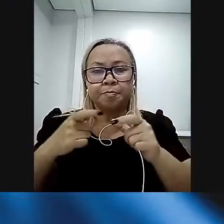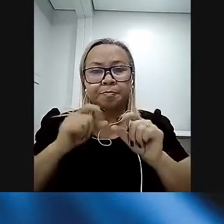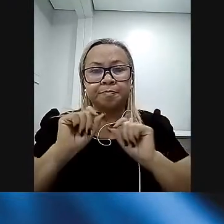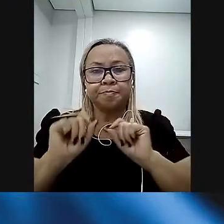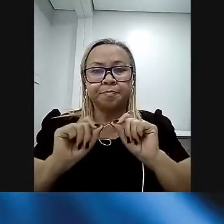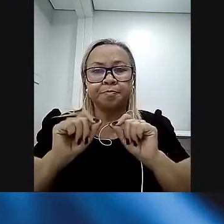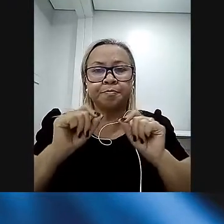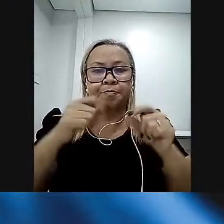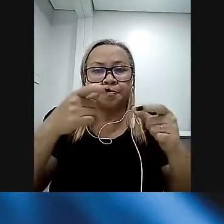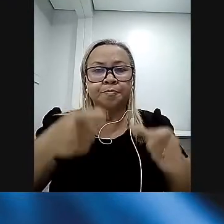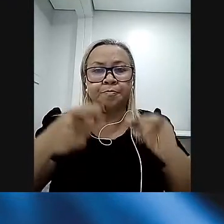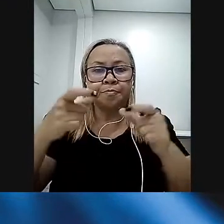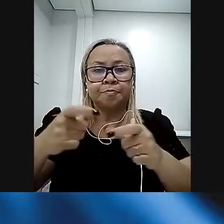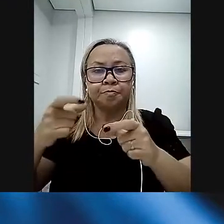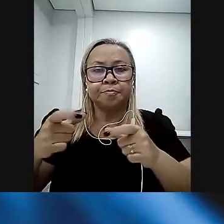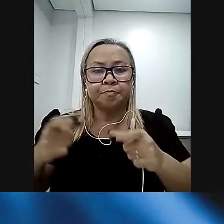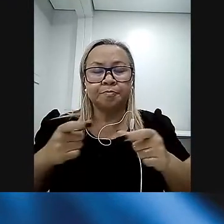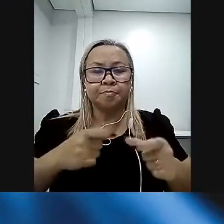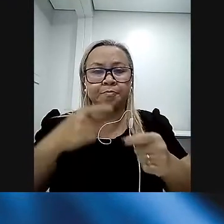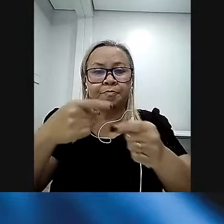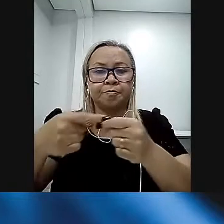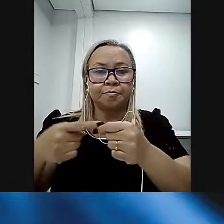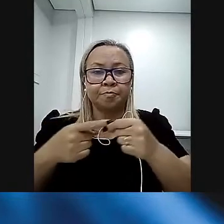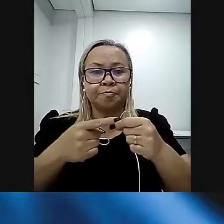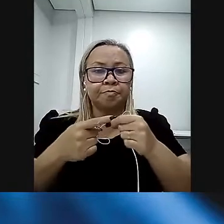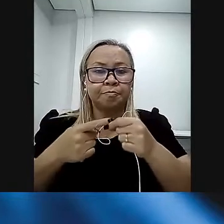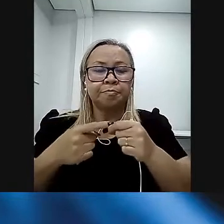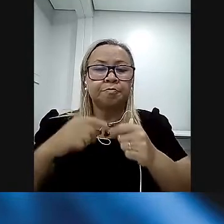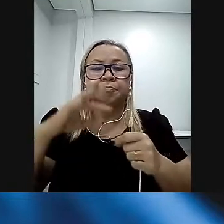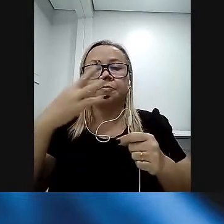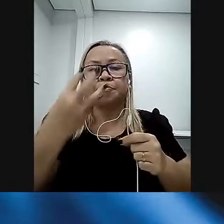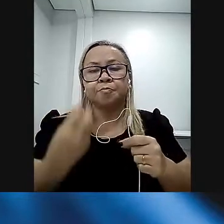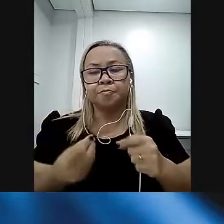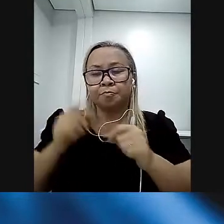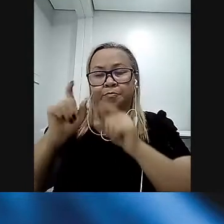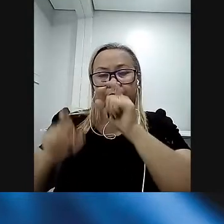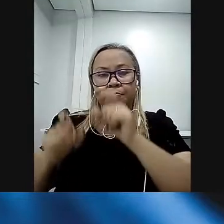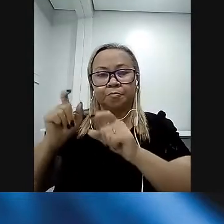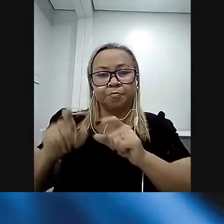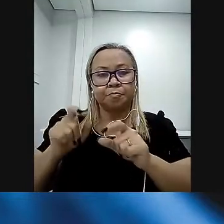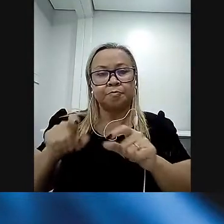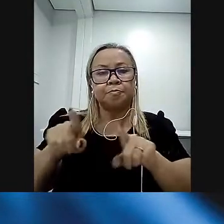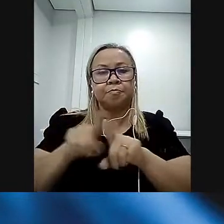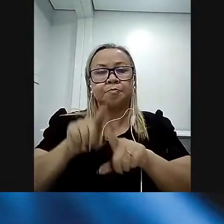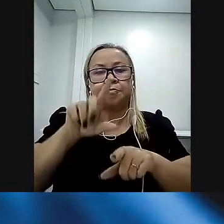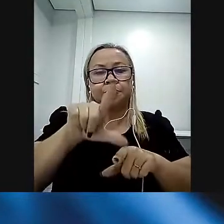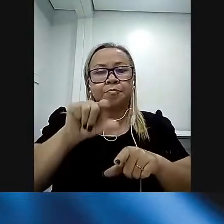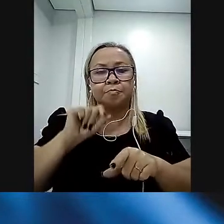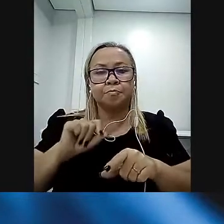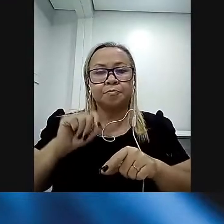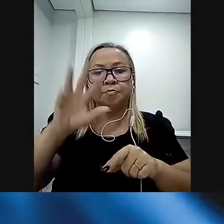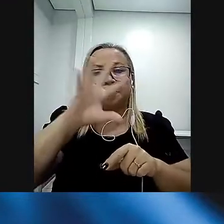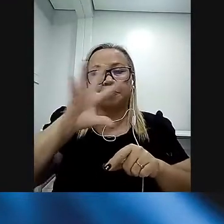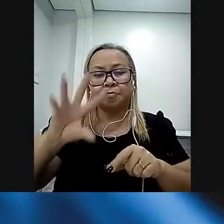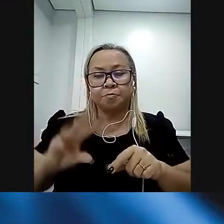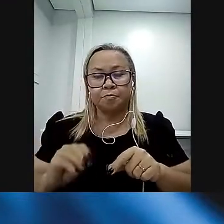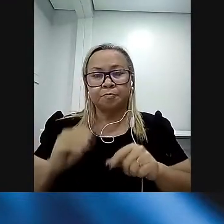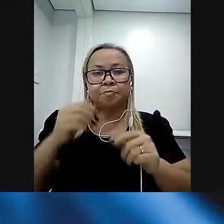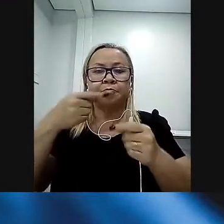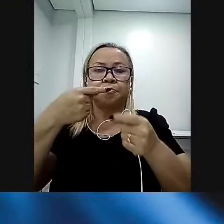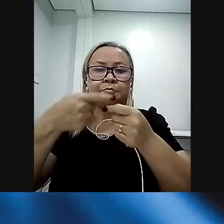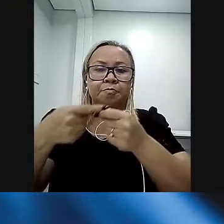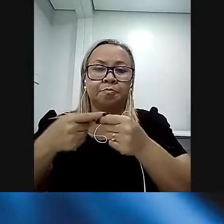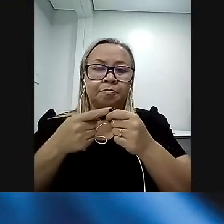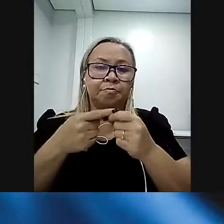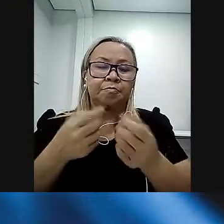locais que a cidade, os artistas mesmo escolheram, né, depois de mapear a cidade. Então, nós